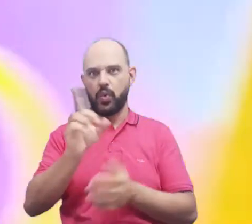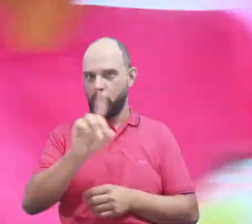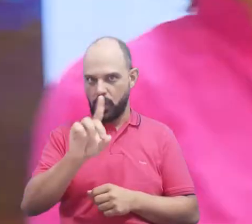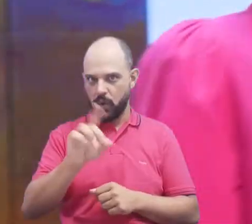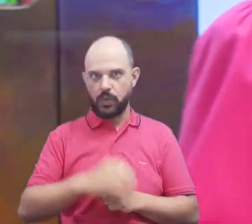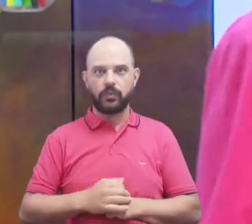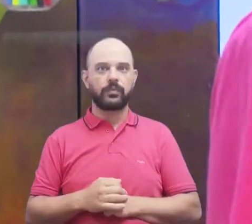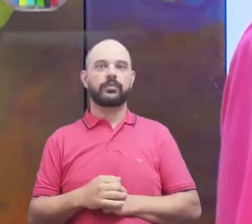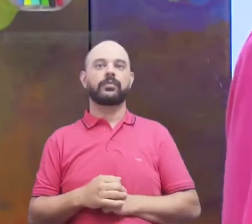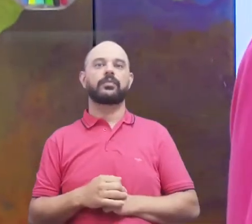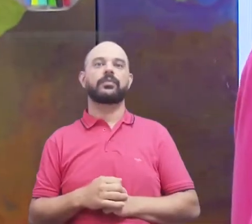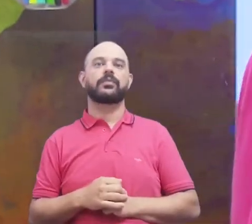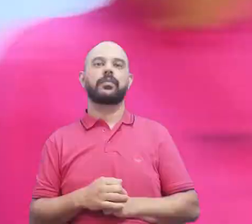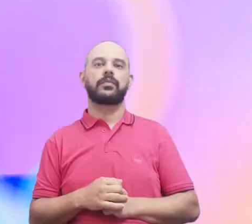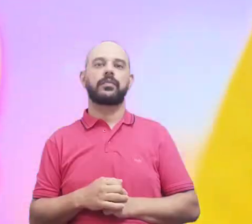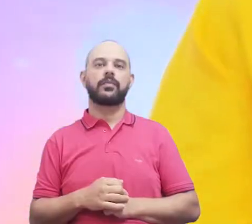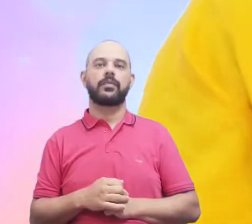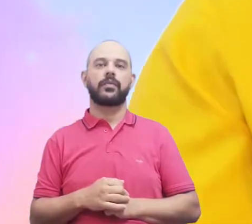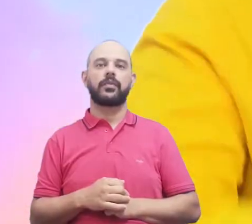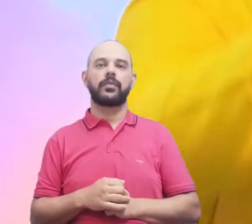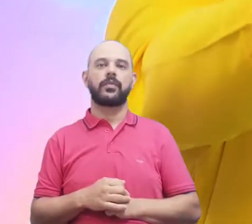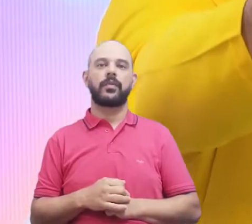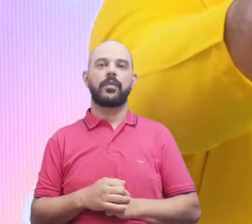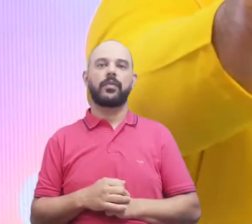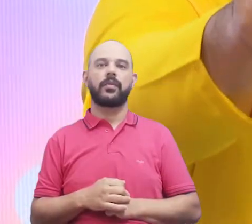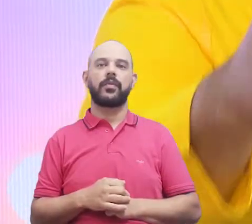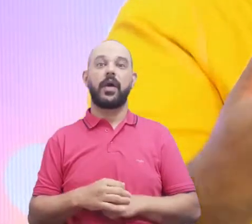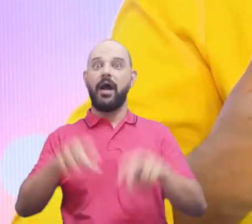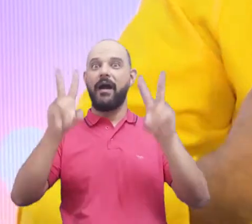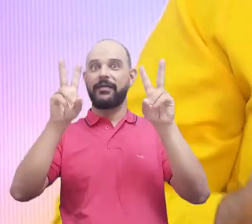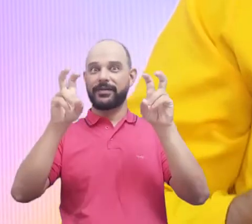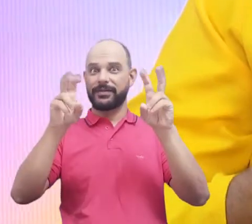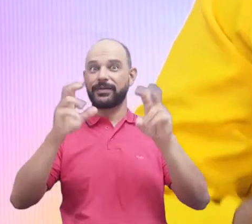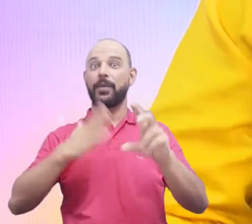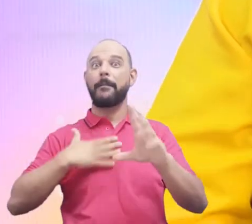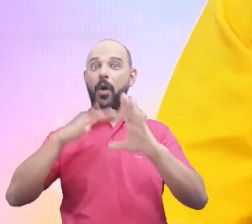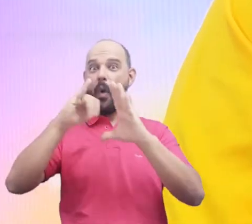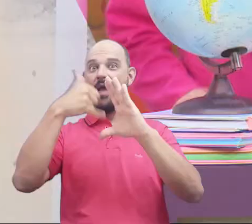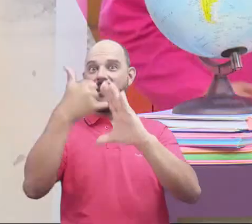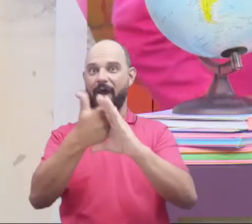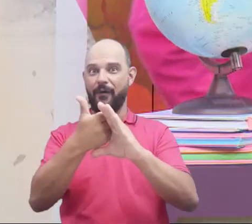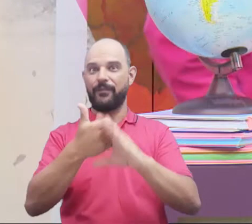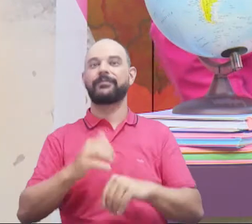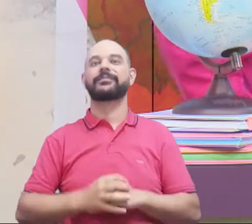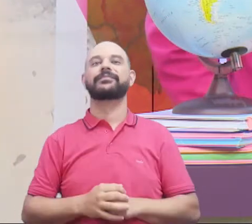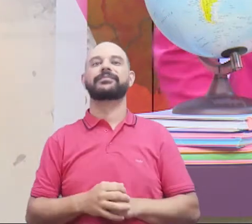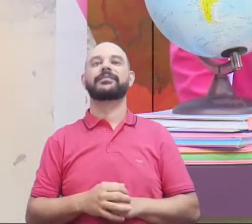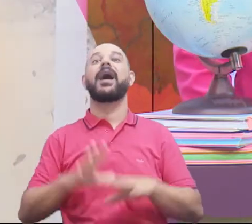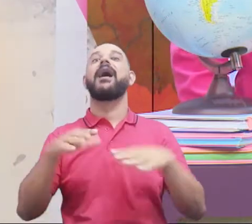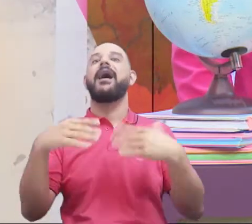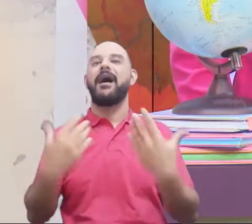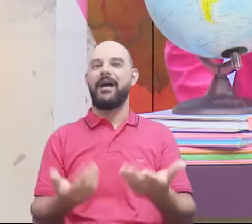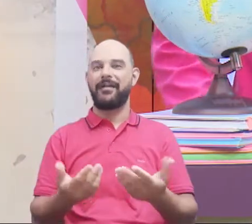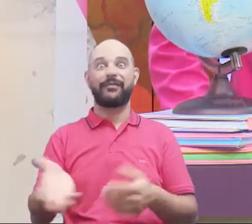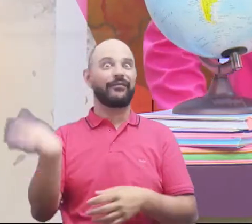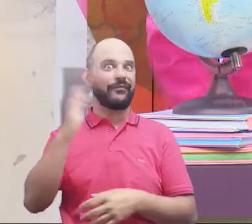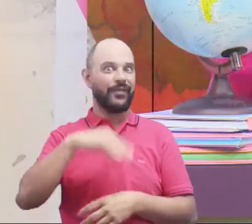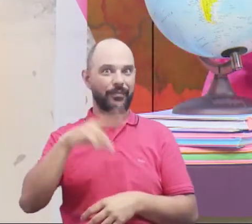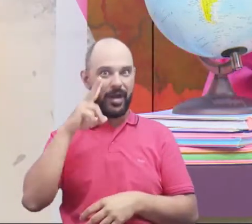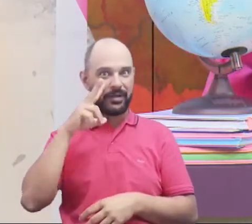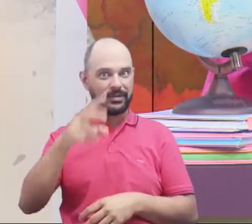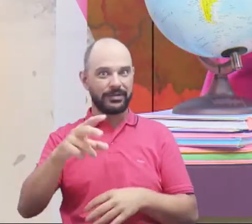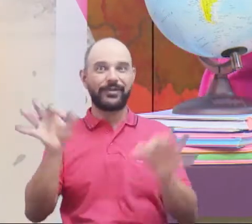não! Como? Isso é assunto pro meu canal. Ah, então bora